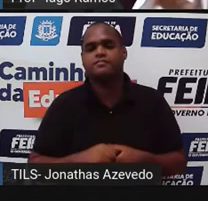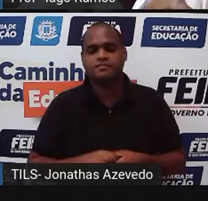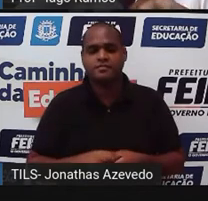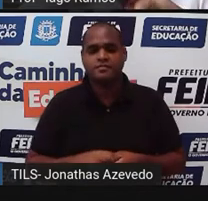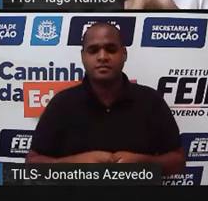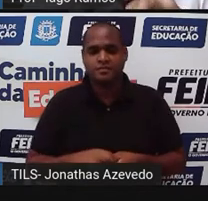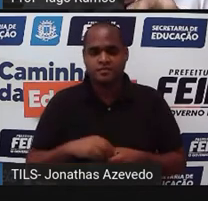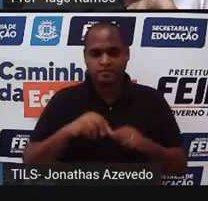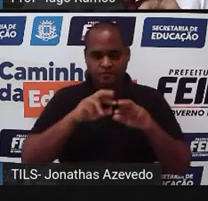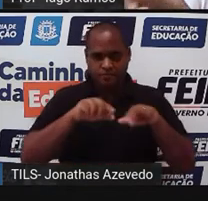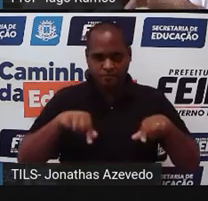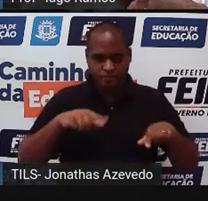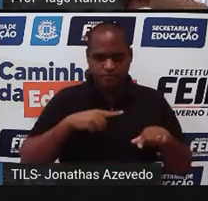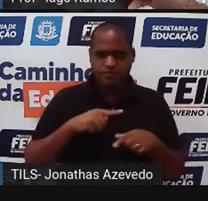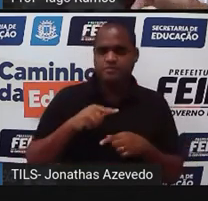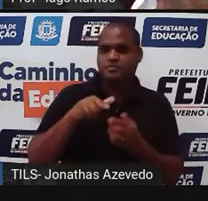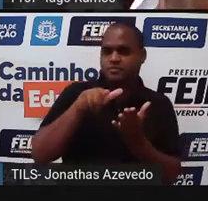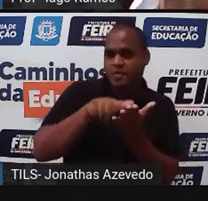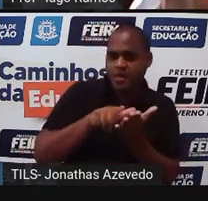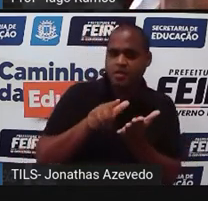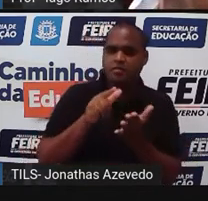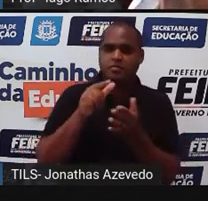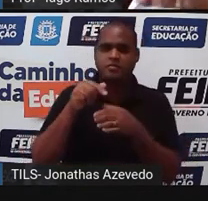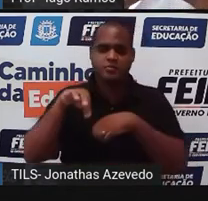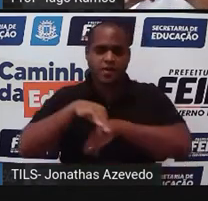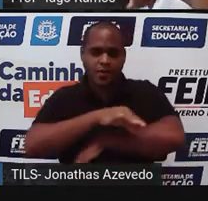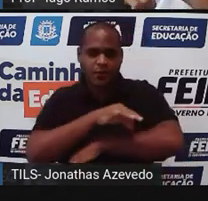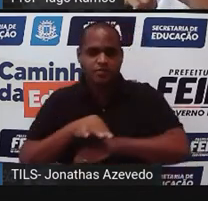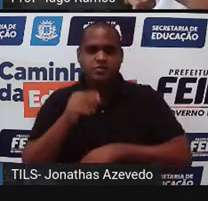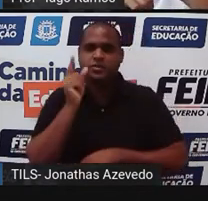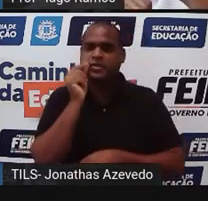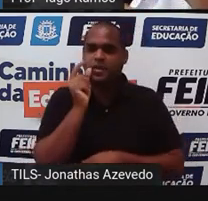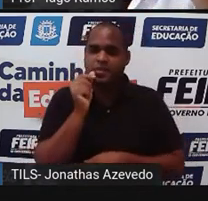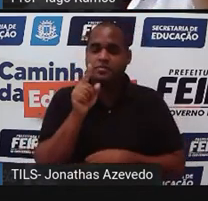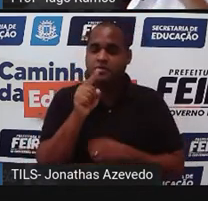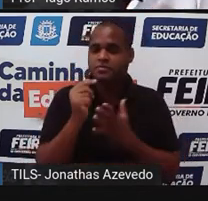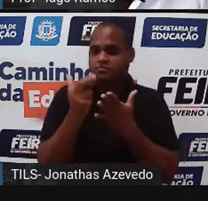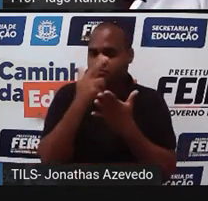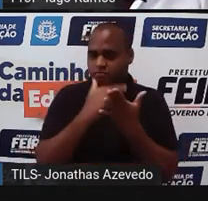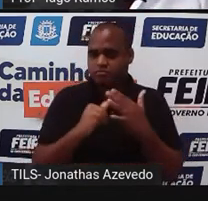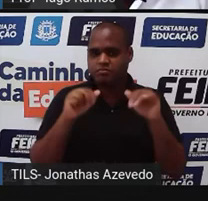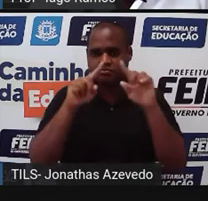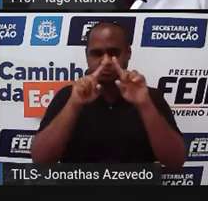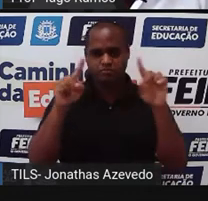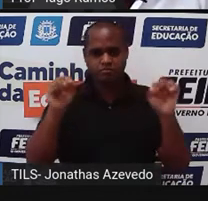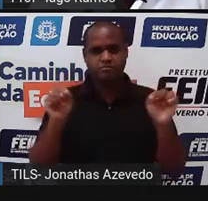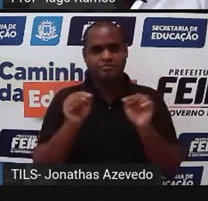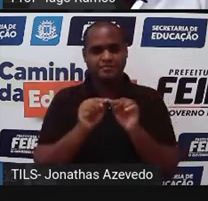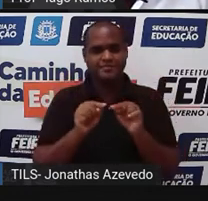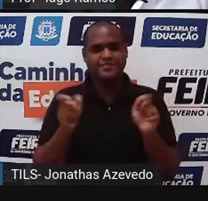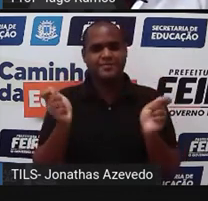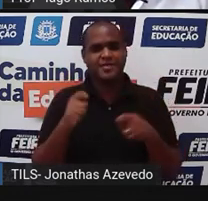com esse materiais folha de papel régua e lápis Você vai desenhar um retângulo